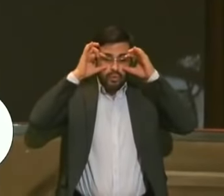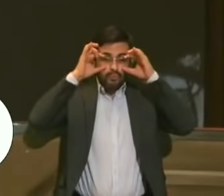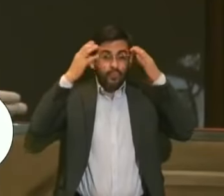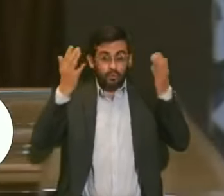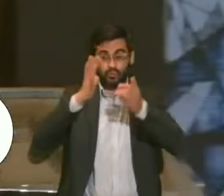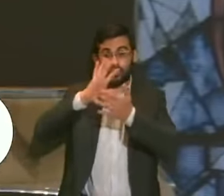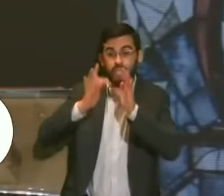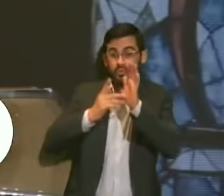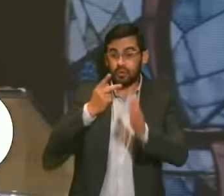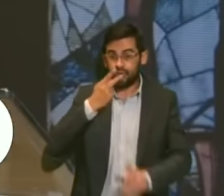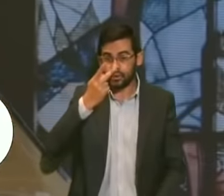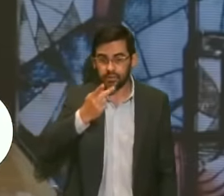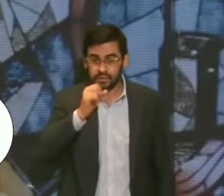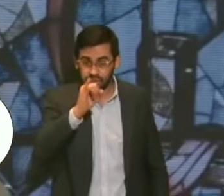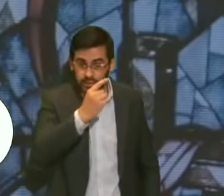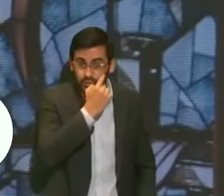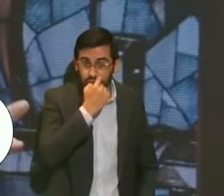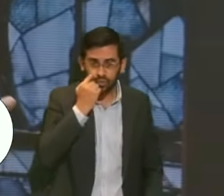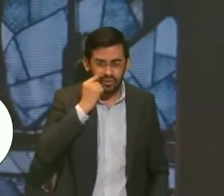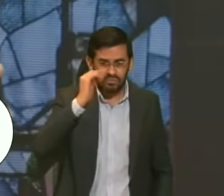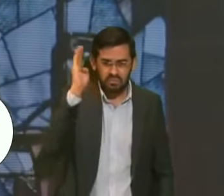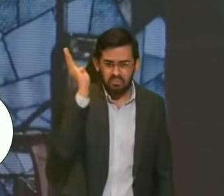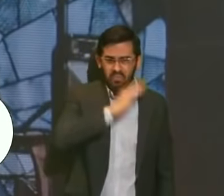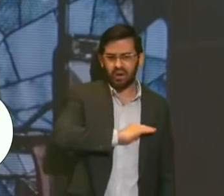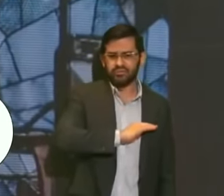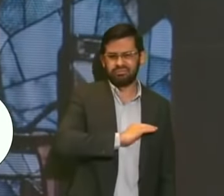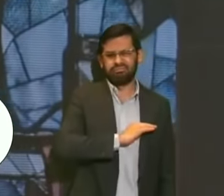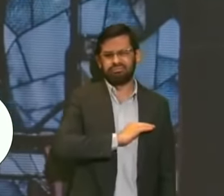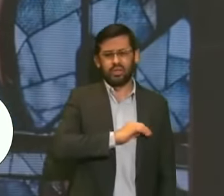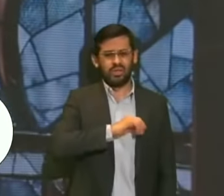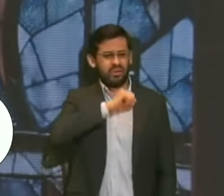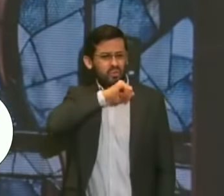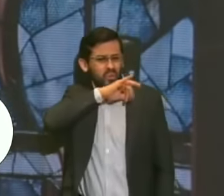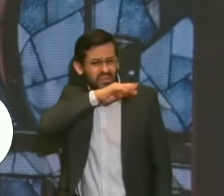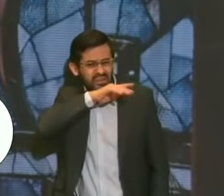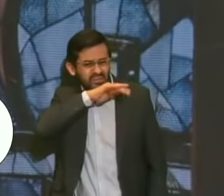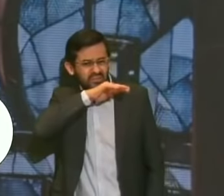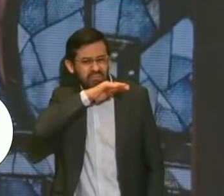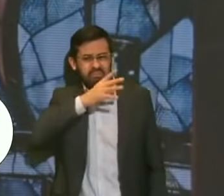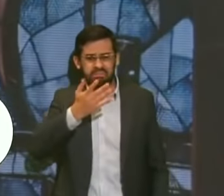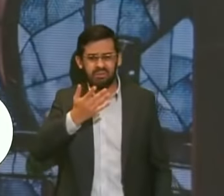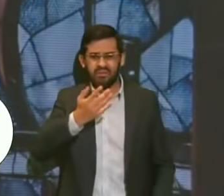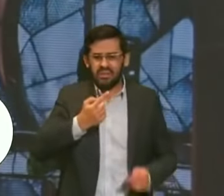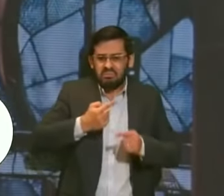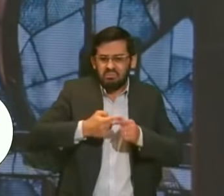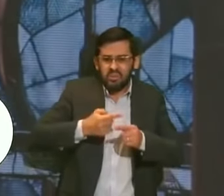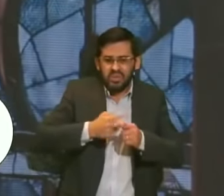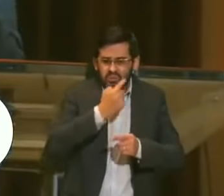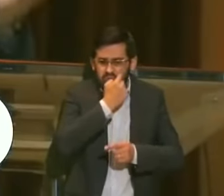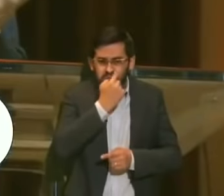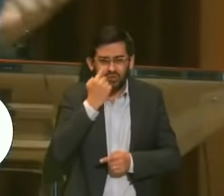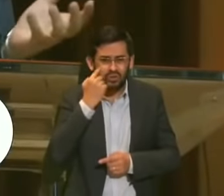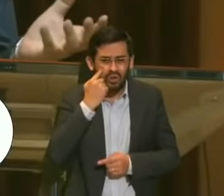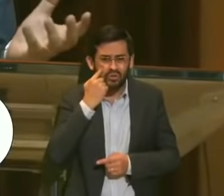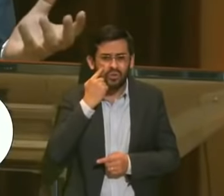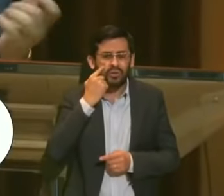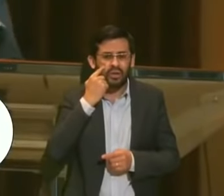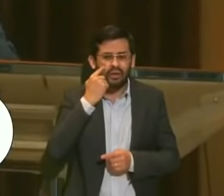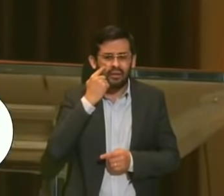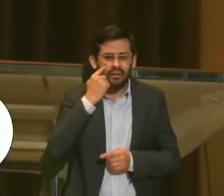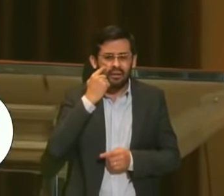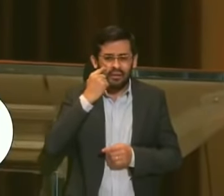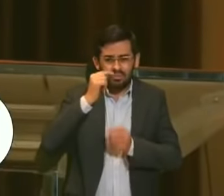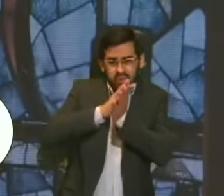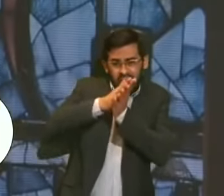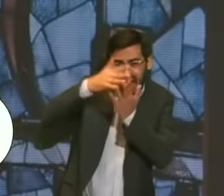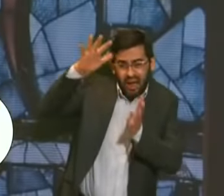dizendo: olha, se os seus olhos são maus, que coisa horrível, porque esses olhos, eles são a luz da nossa